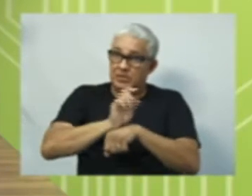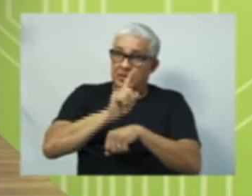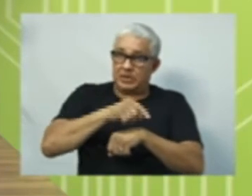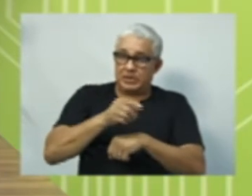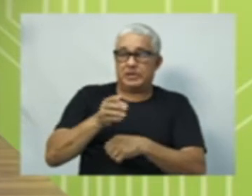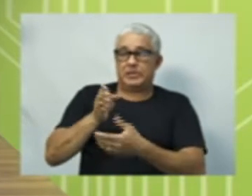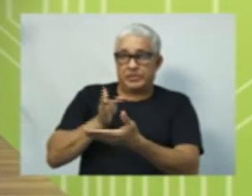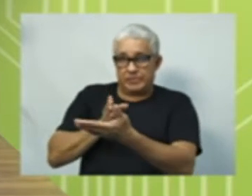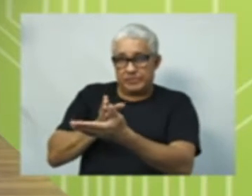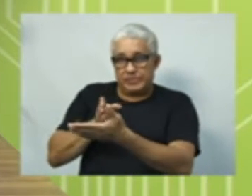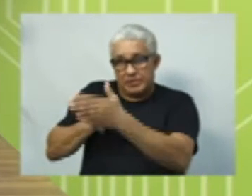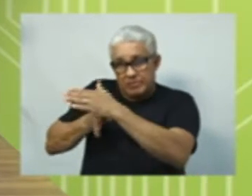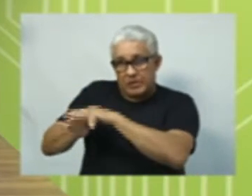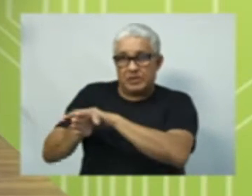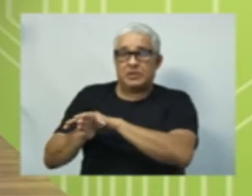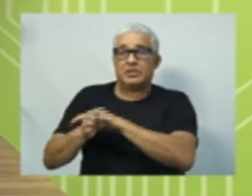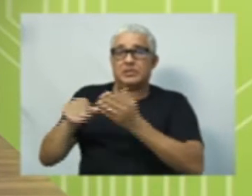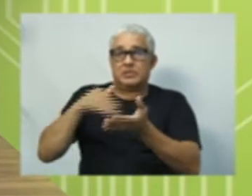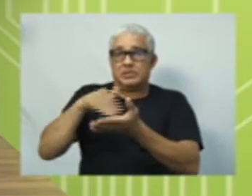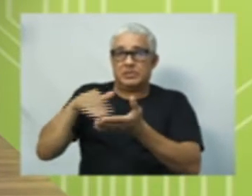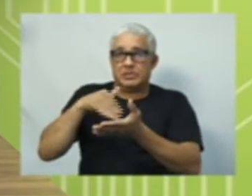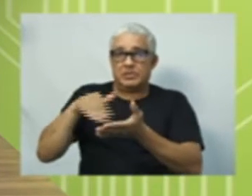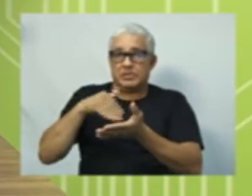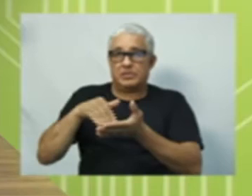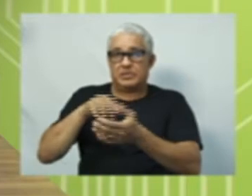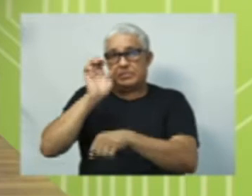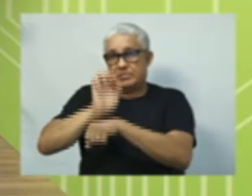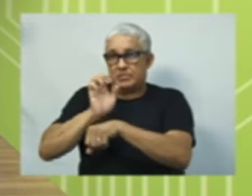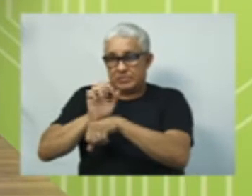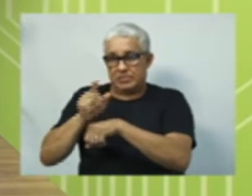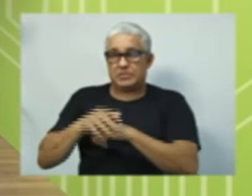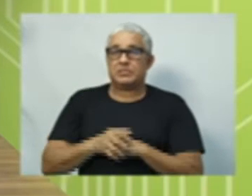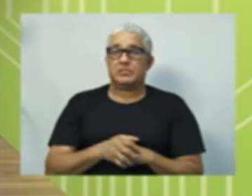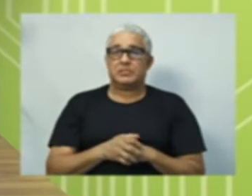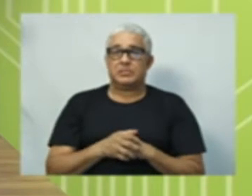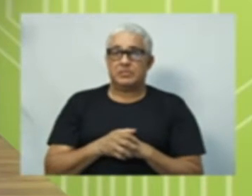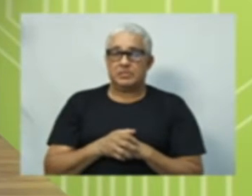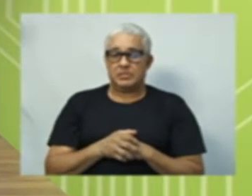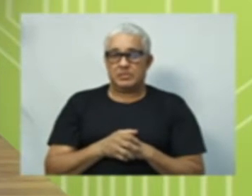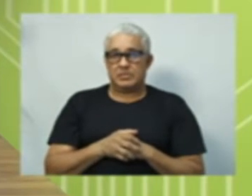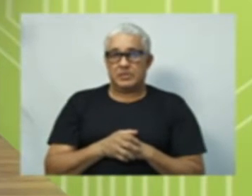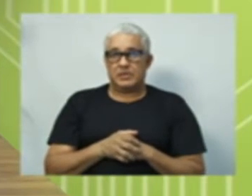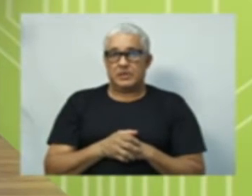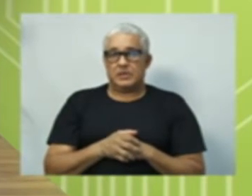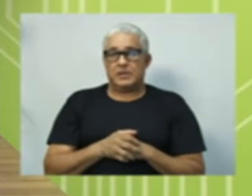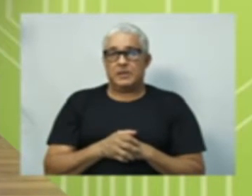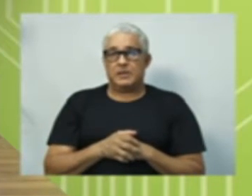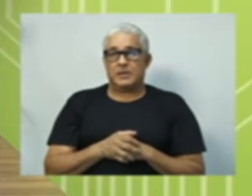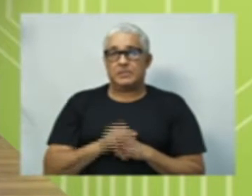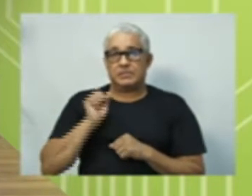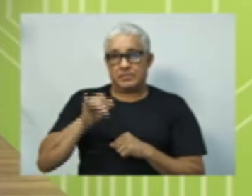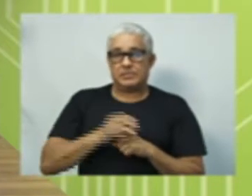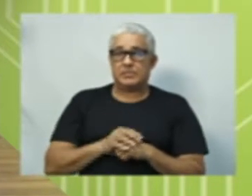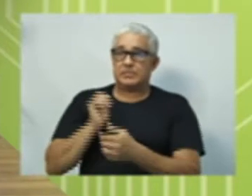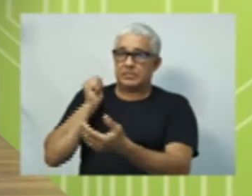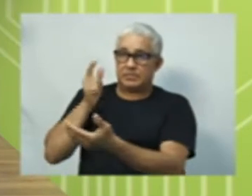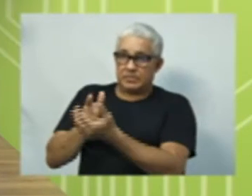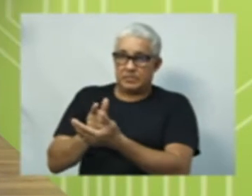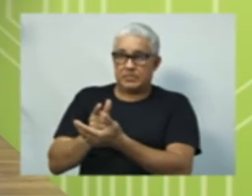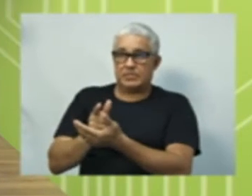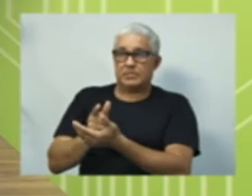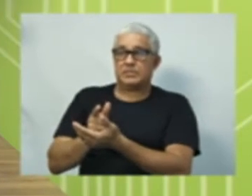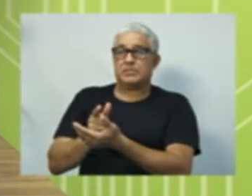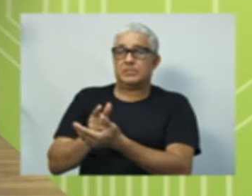Finanças do município, né? Se você vai, do estado. Se você vai pagar um imposto